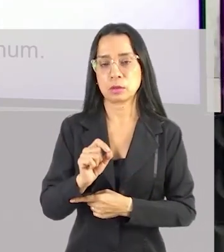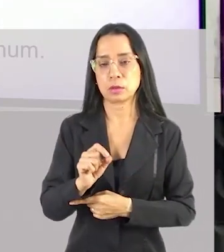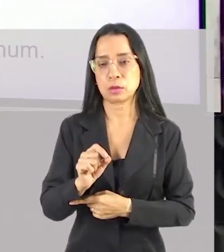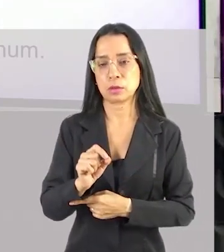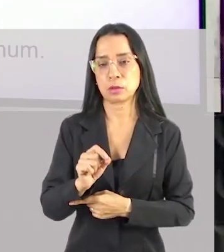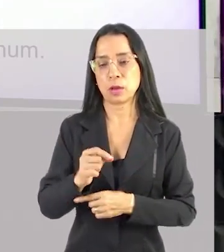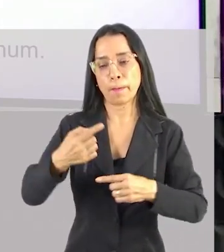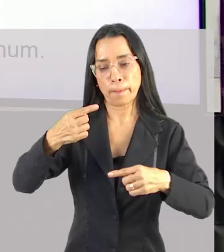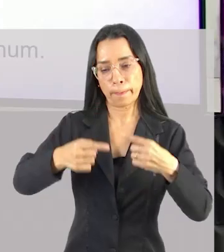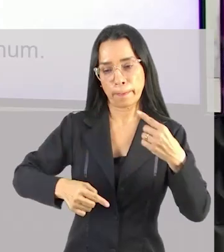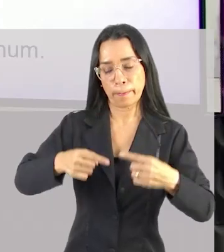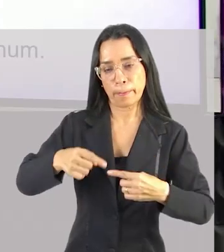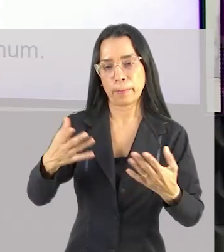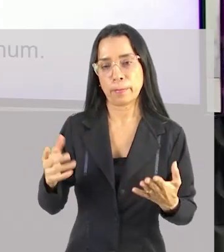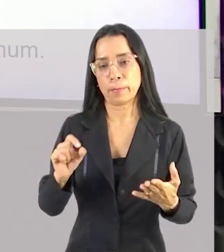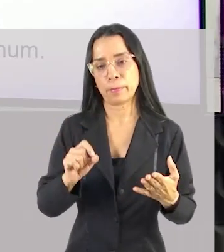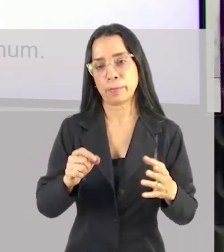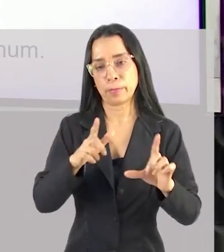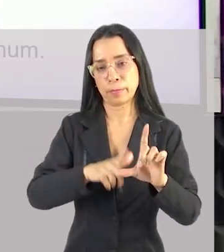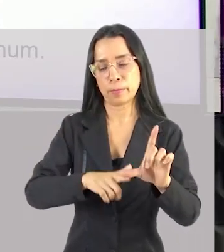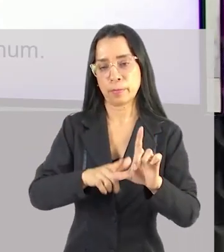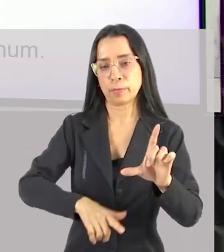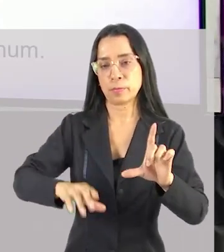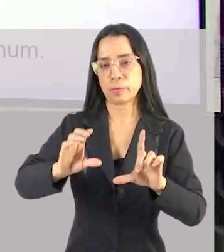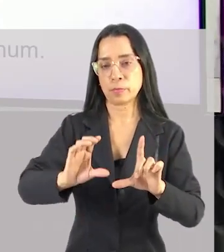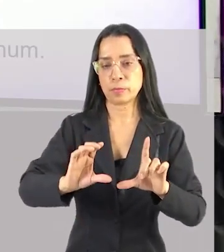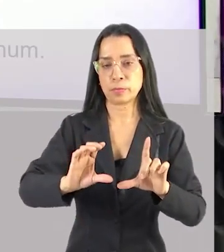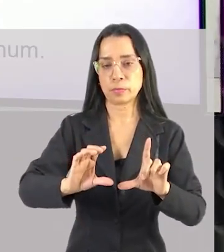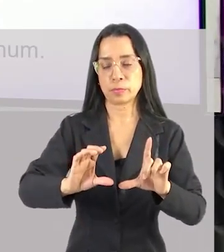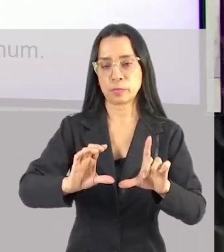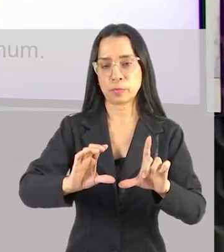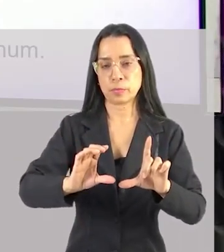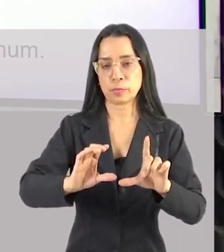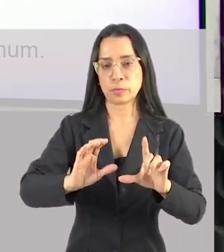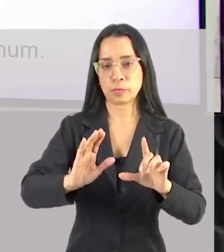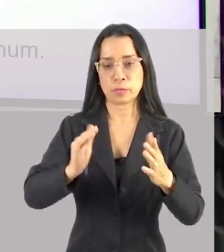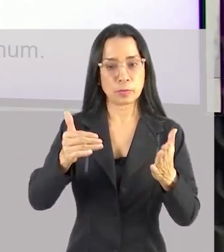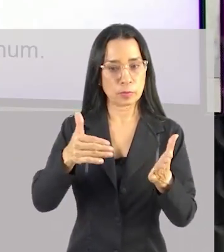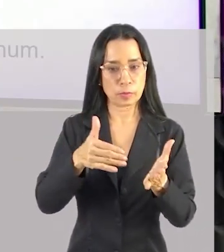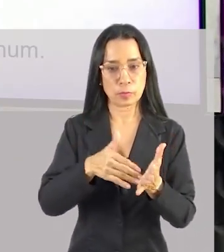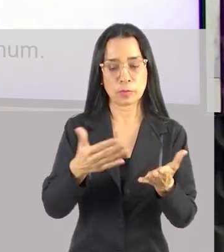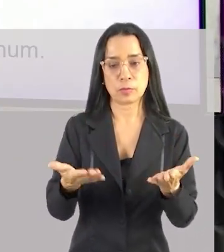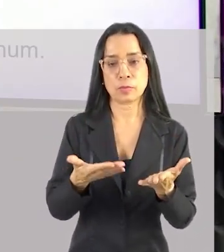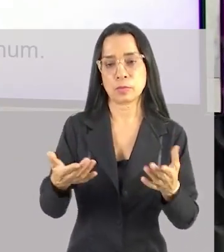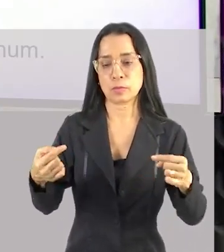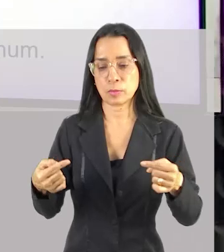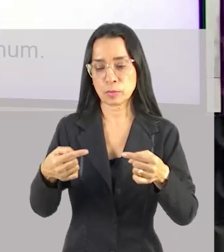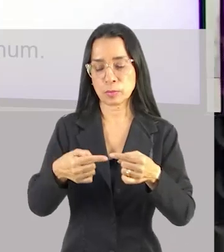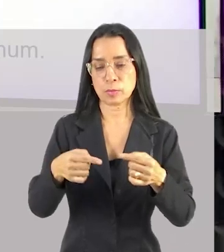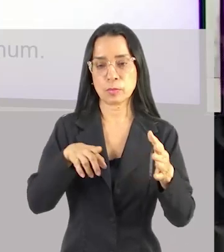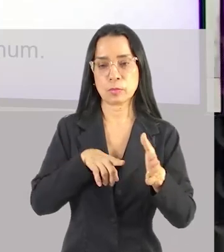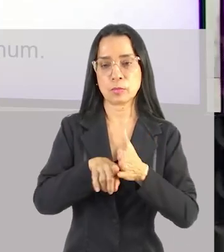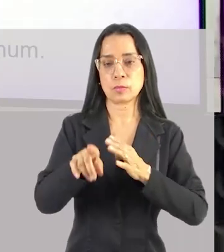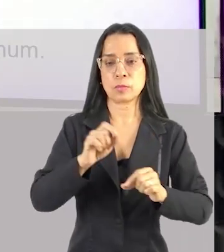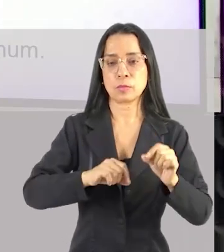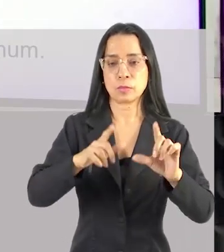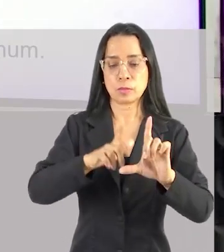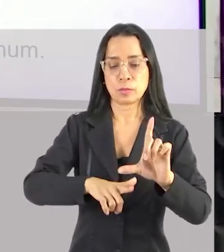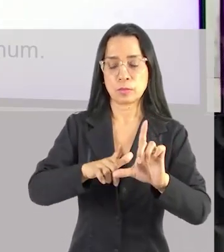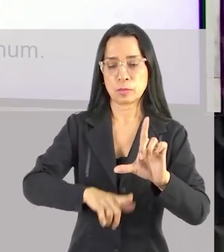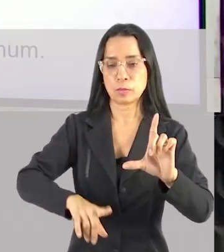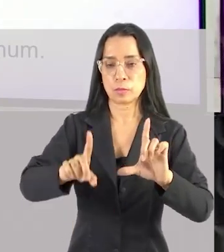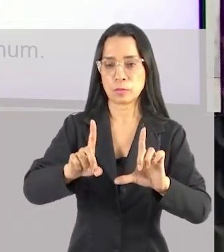é uma organização política, beleza? Então a letra C, até agora, é a mais adequada aqui para essa questão. Letra